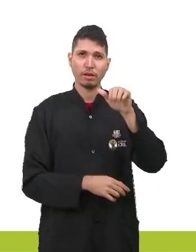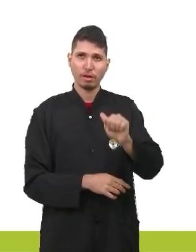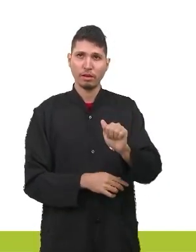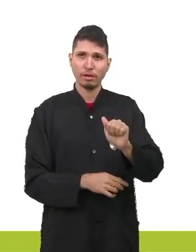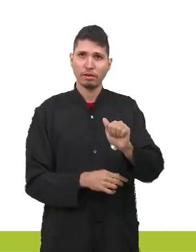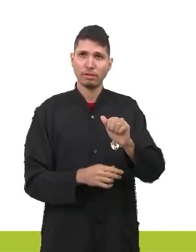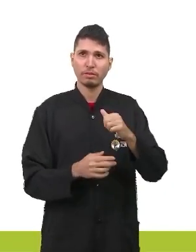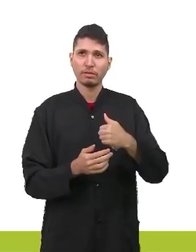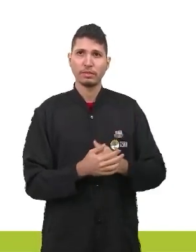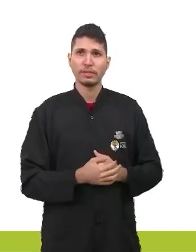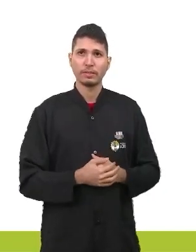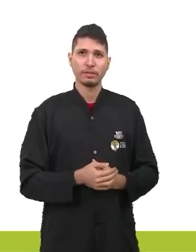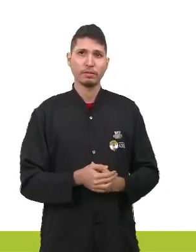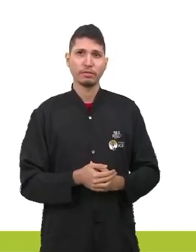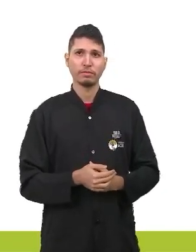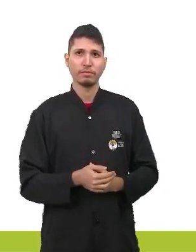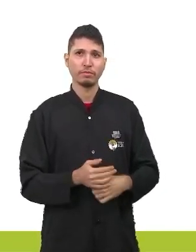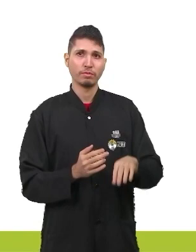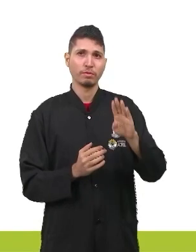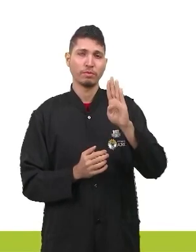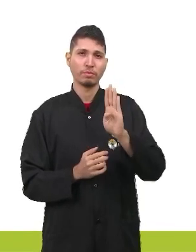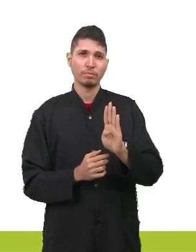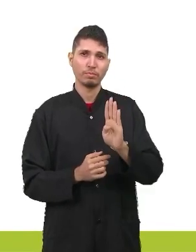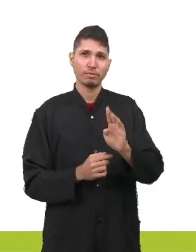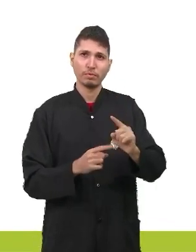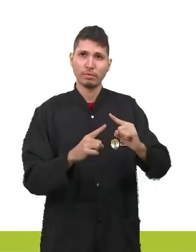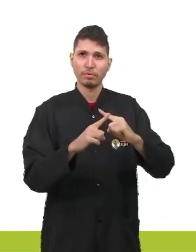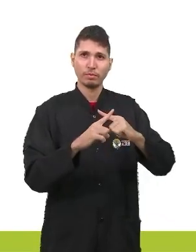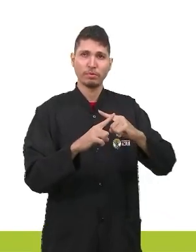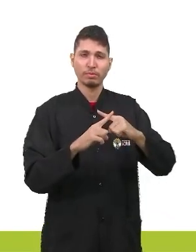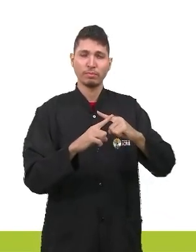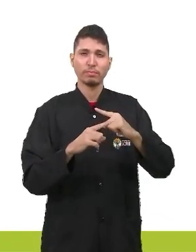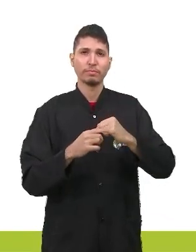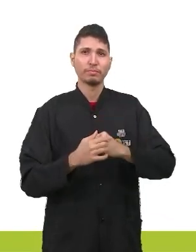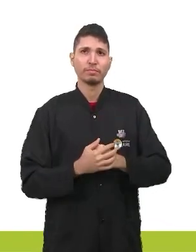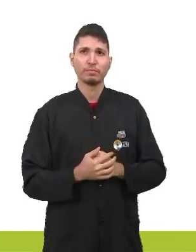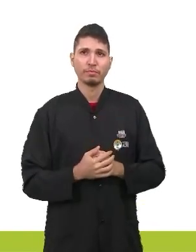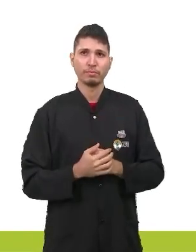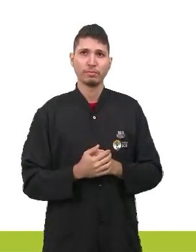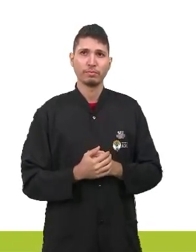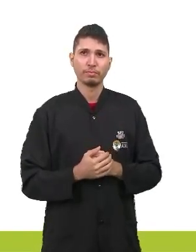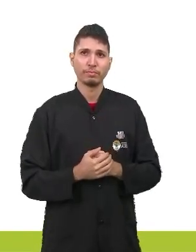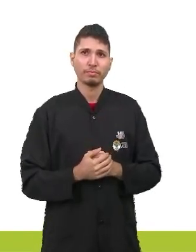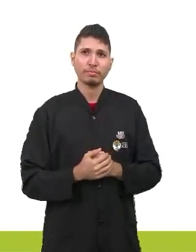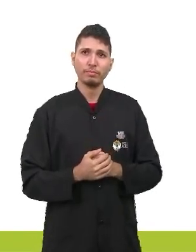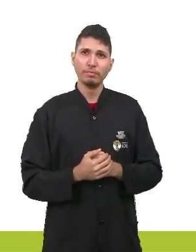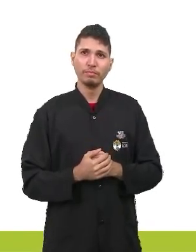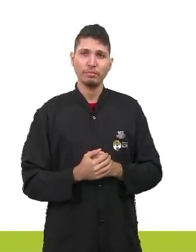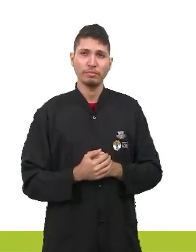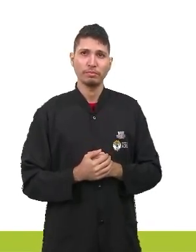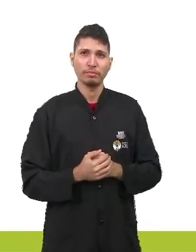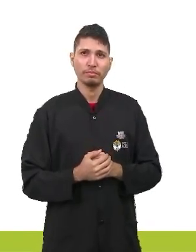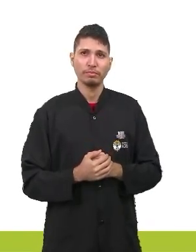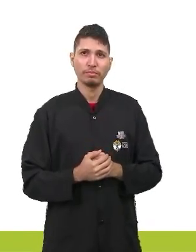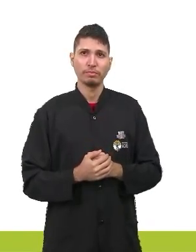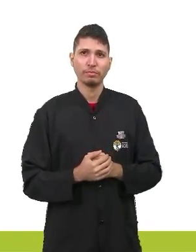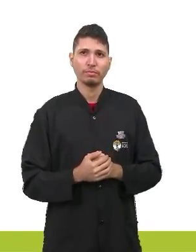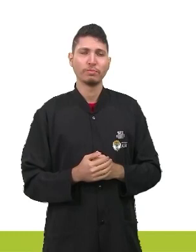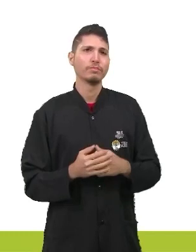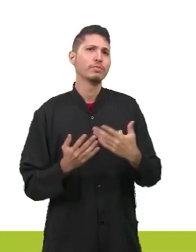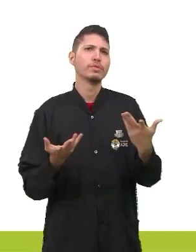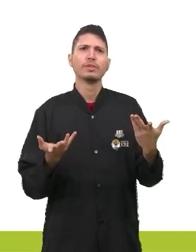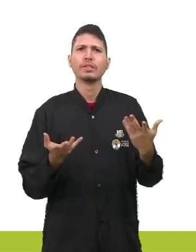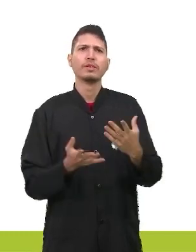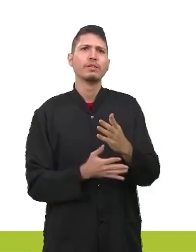6. O valor de B vai ser o cara que multiplica o x, né? E o termo independente, professor, mas cadê o termo independente?